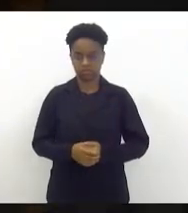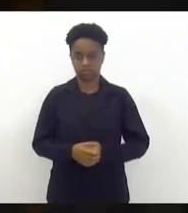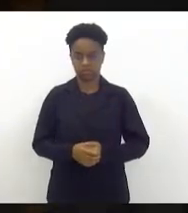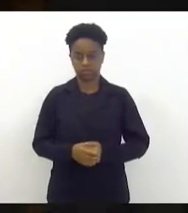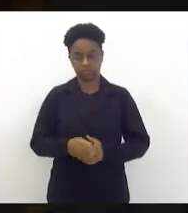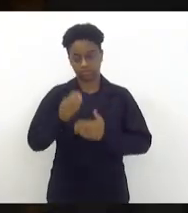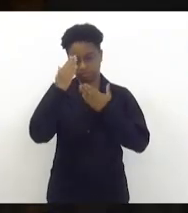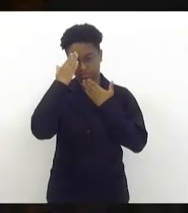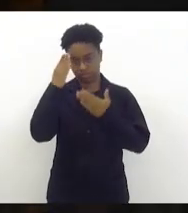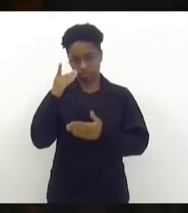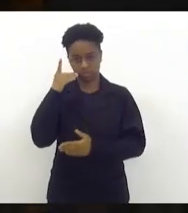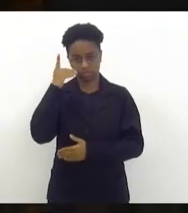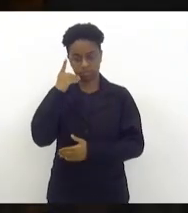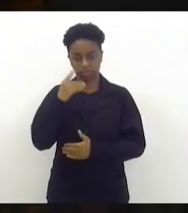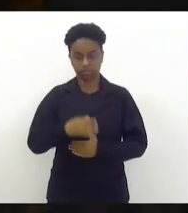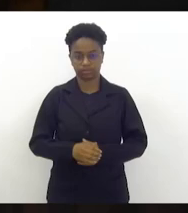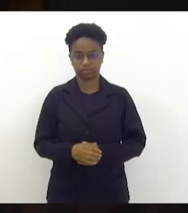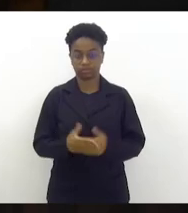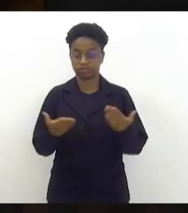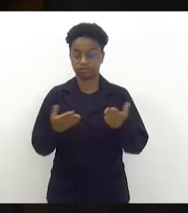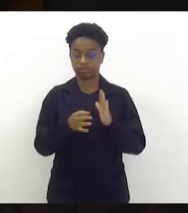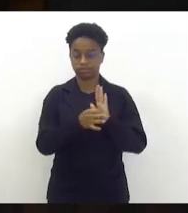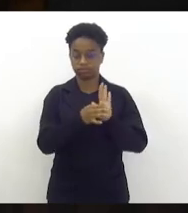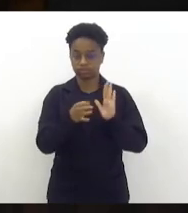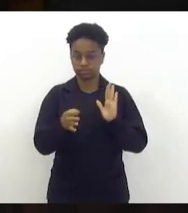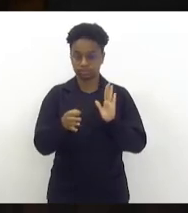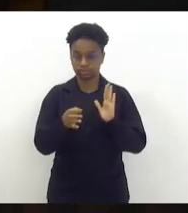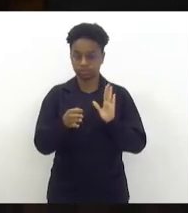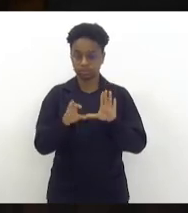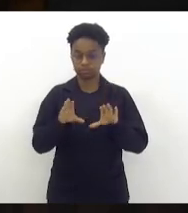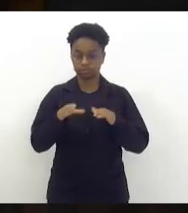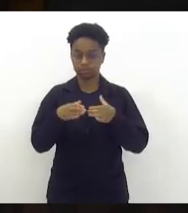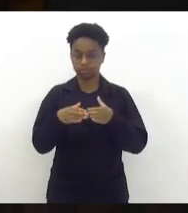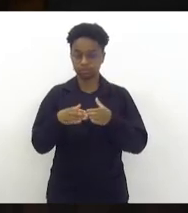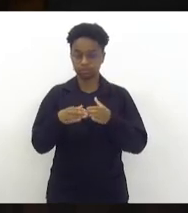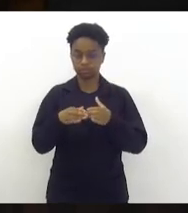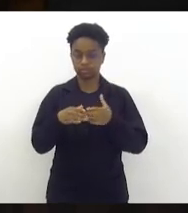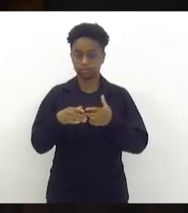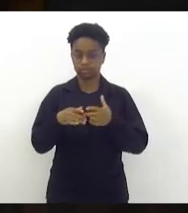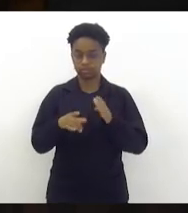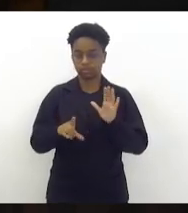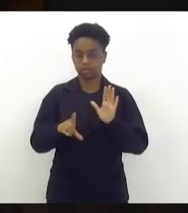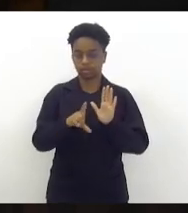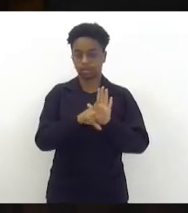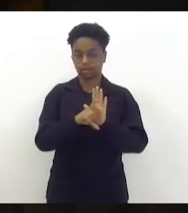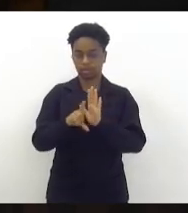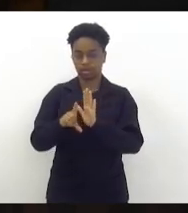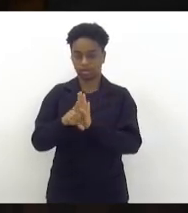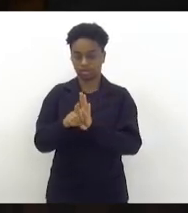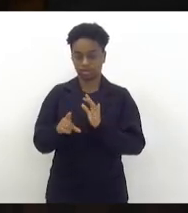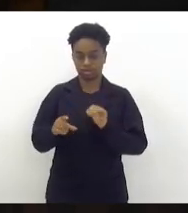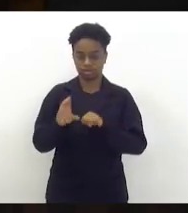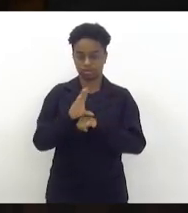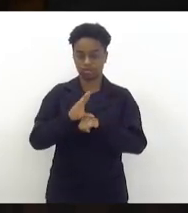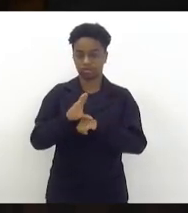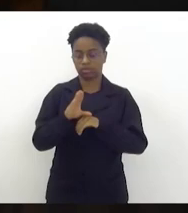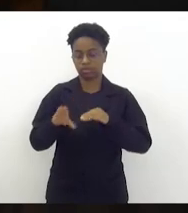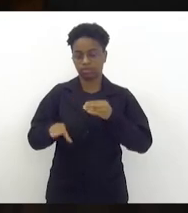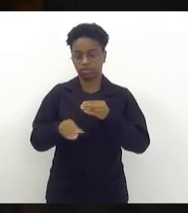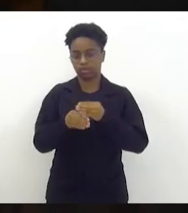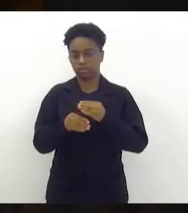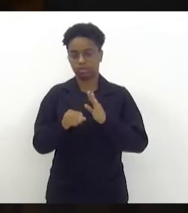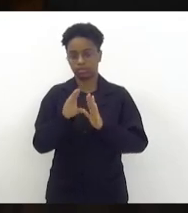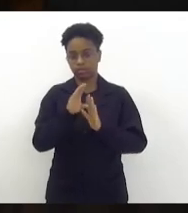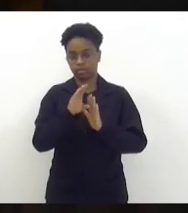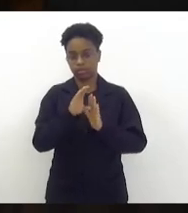Muito obrigado, deputado. Para emitir parecer pela Comissão de Legislação Constitucional Complementar e Códigos,